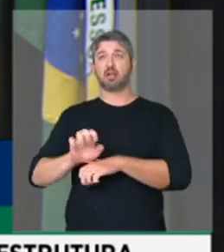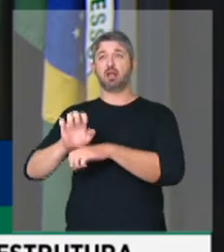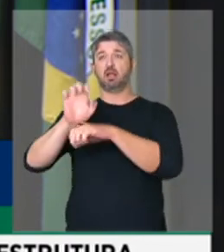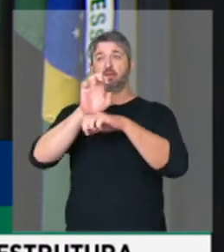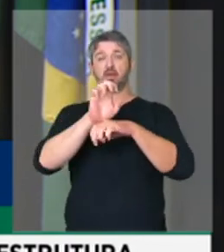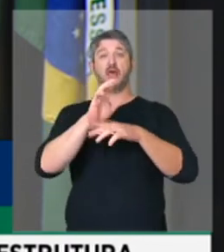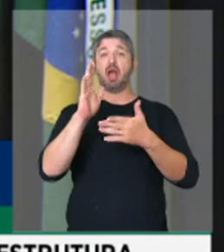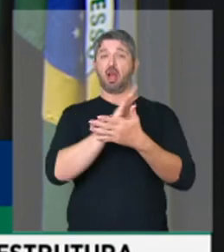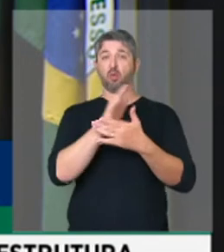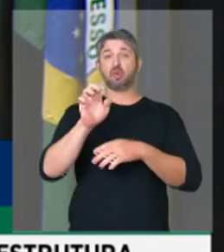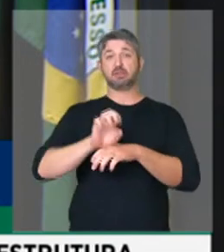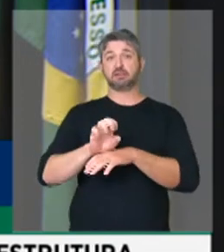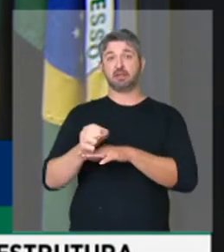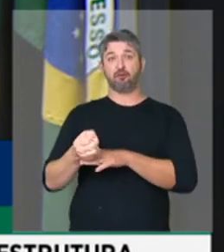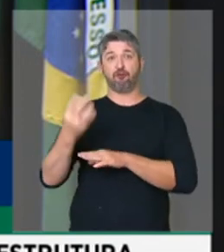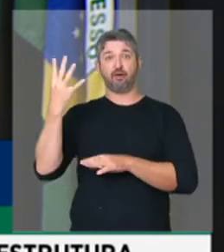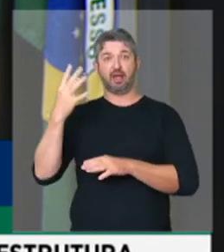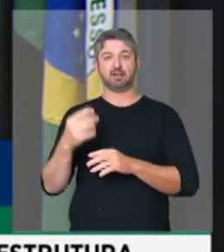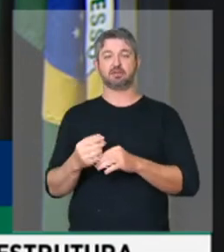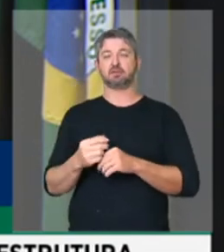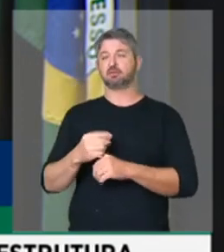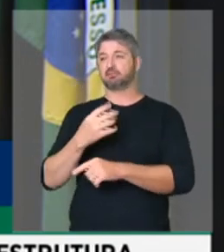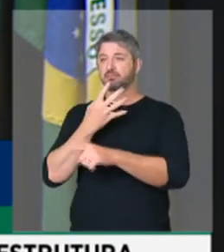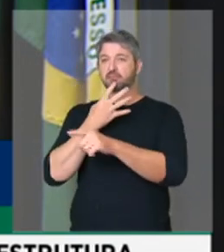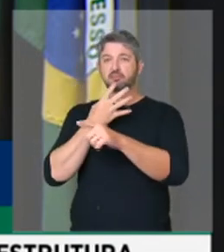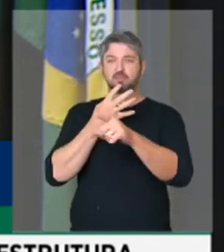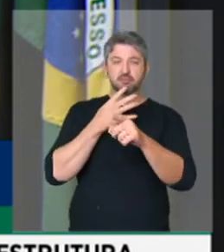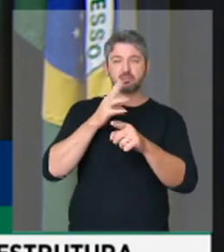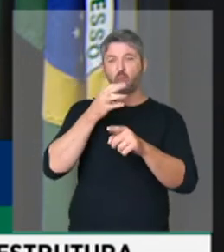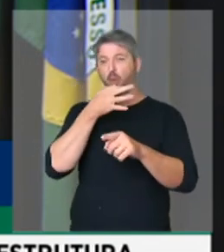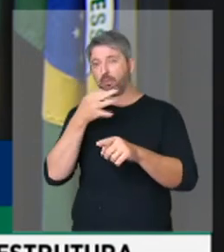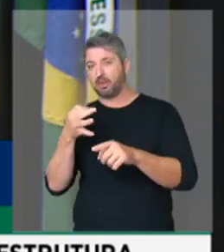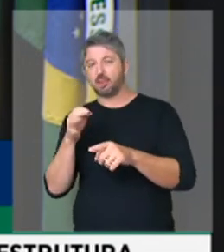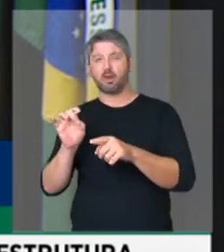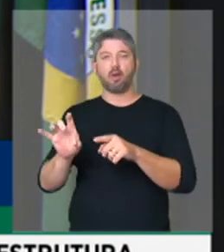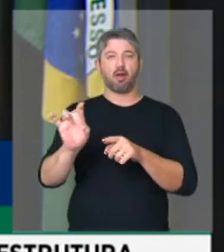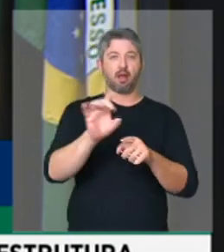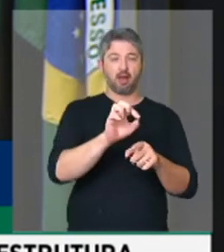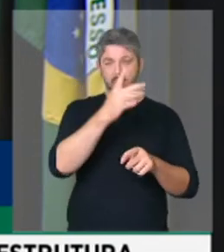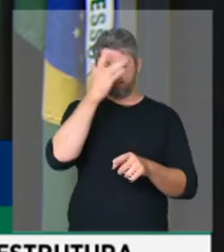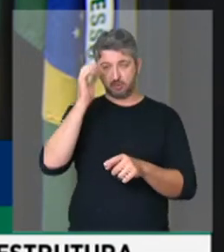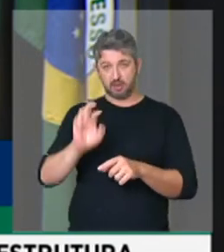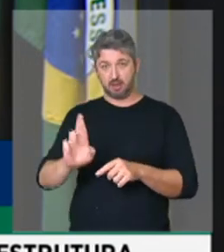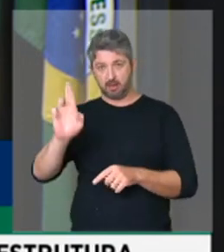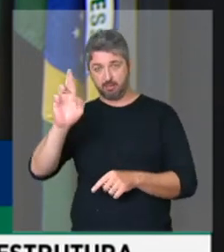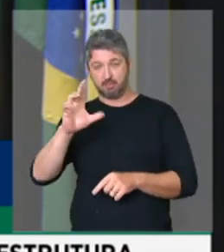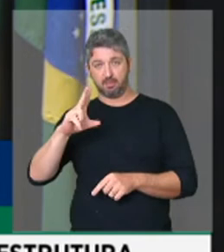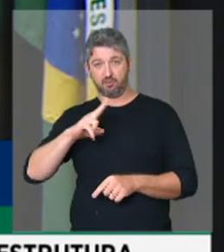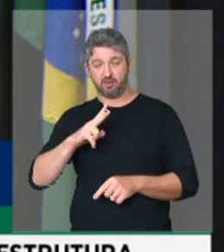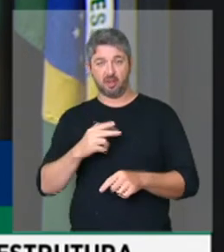uma vez, ouvindo opiniões e representantes do setor privado, público e